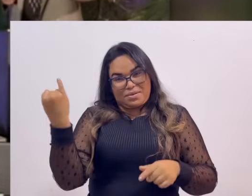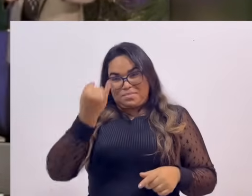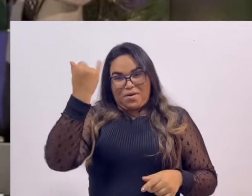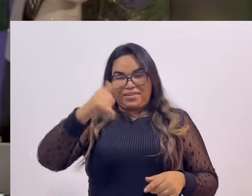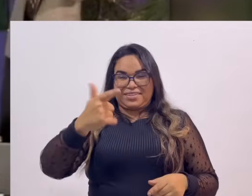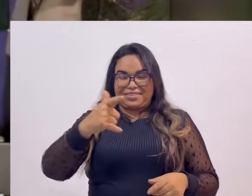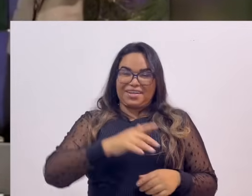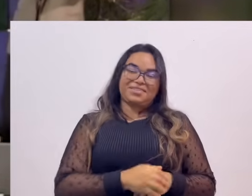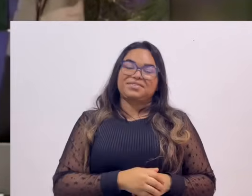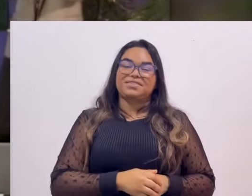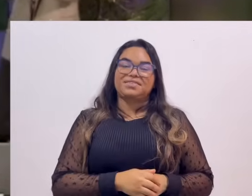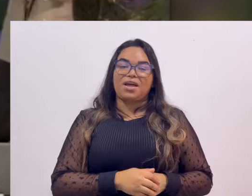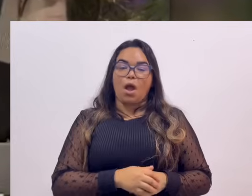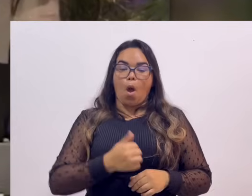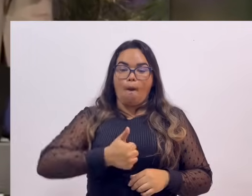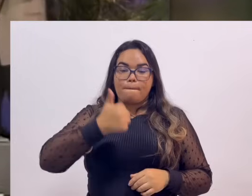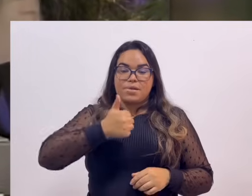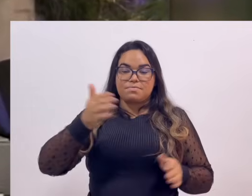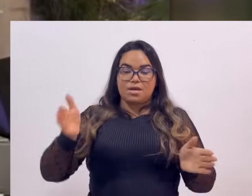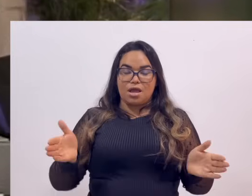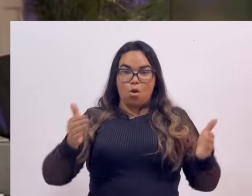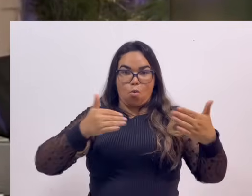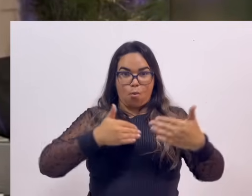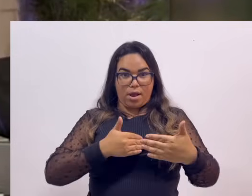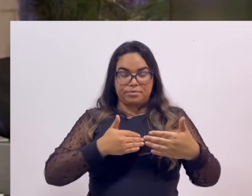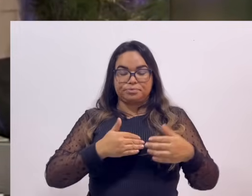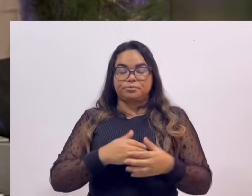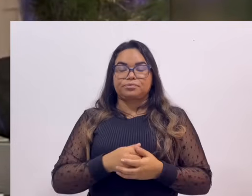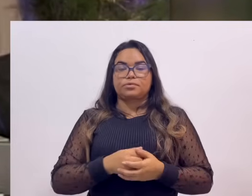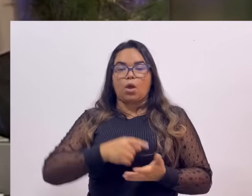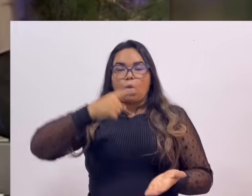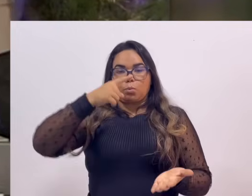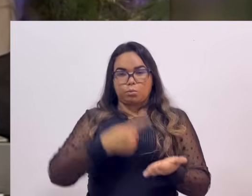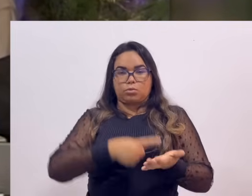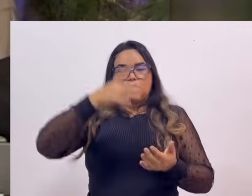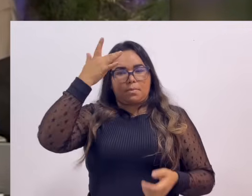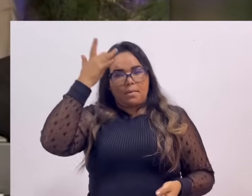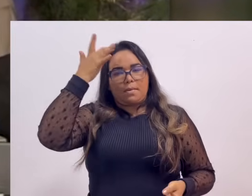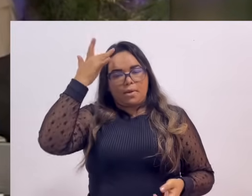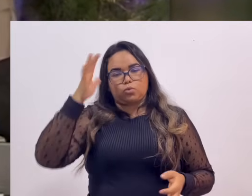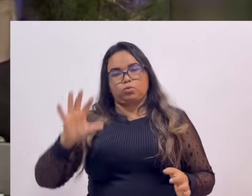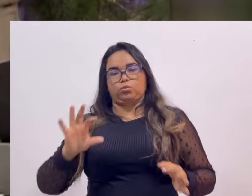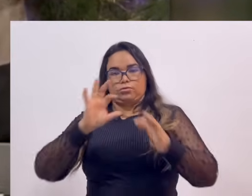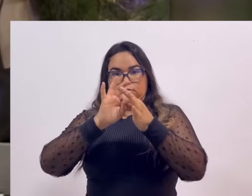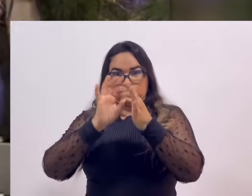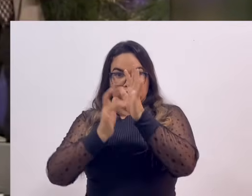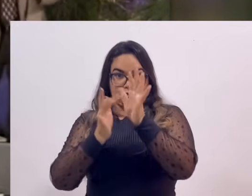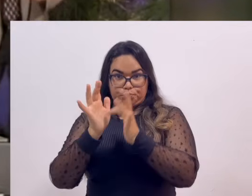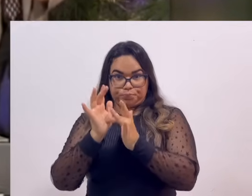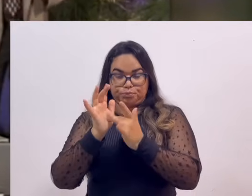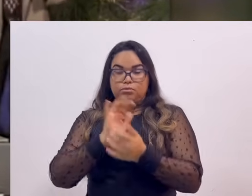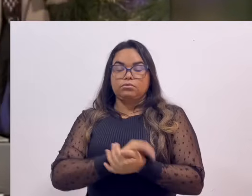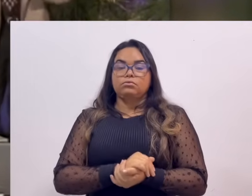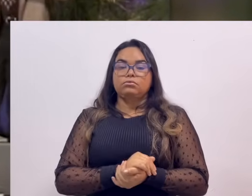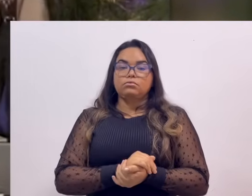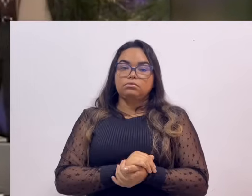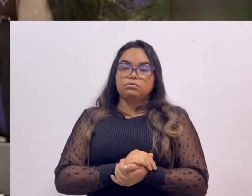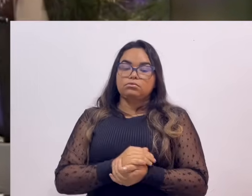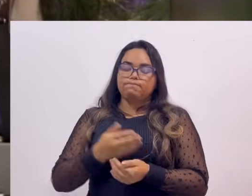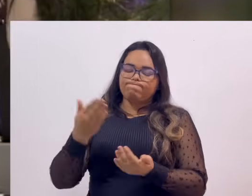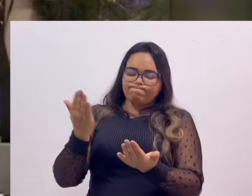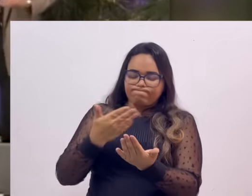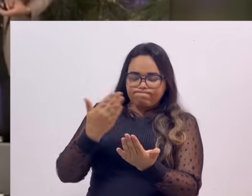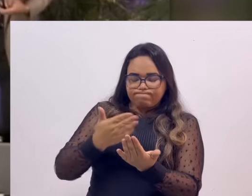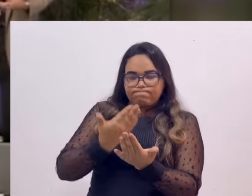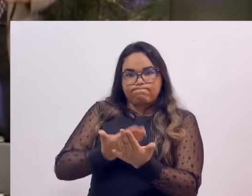o primeiro compartimento representa o compromisso diário com Cristo a participação